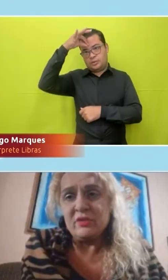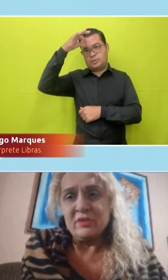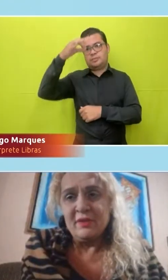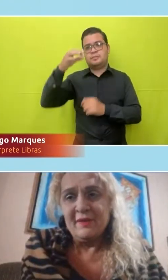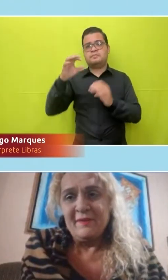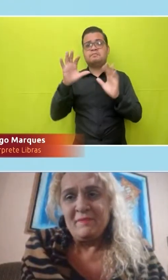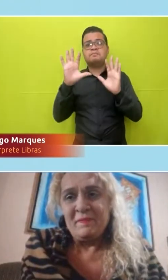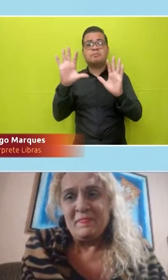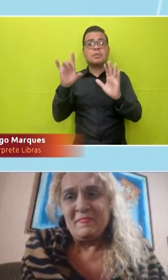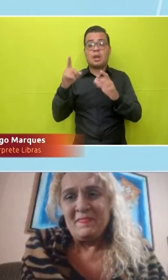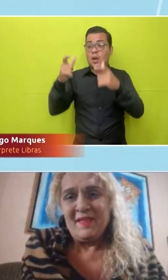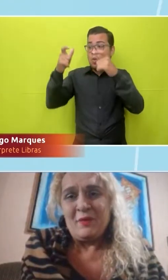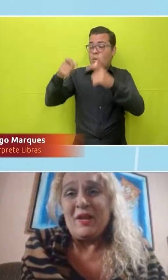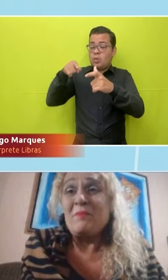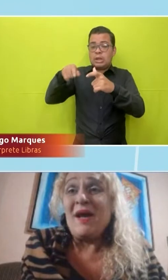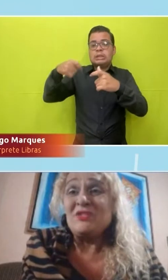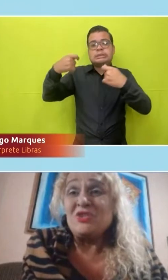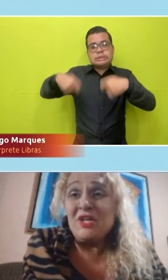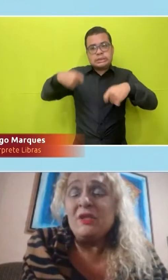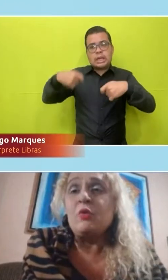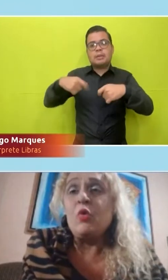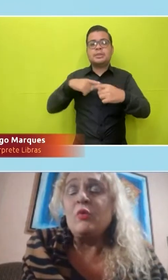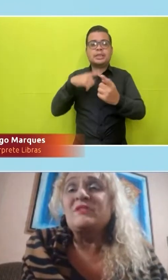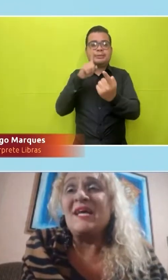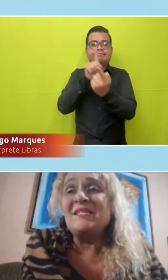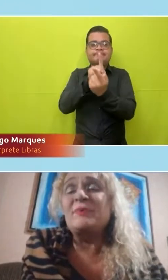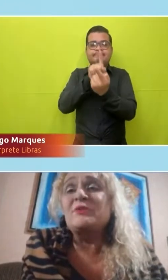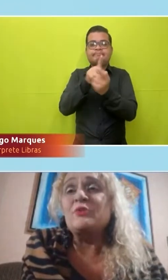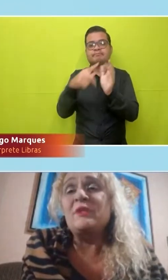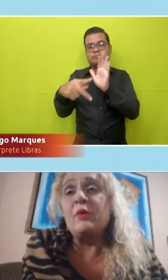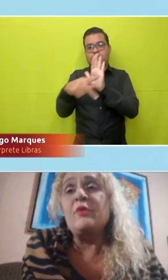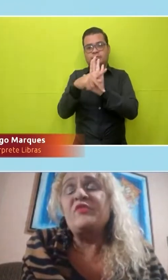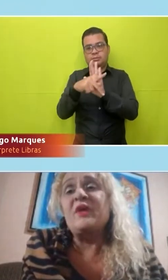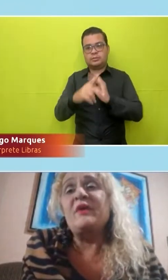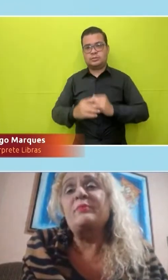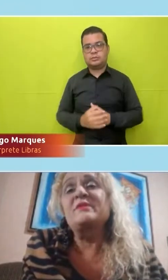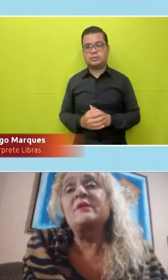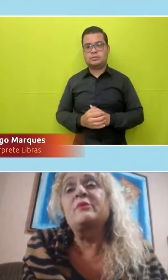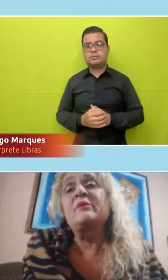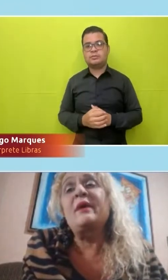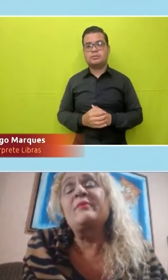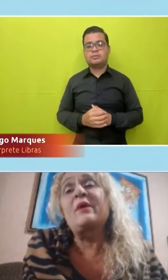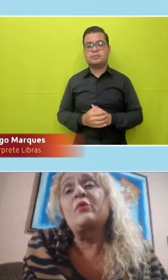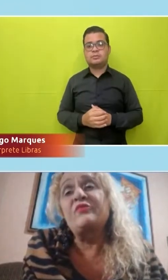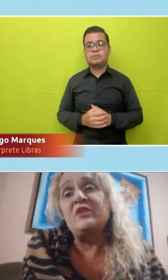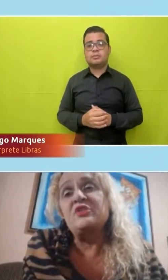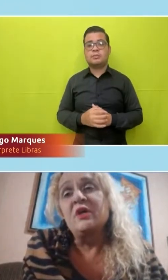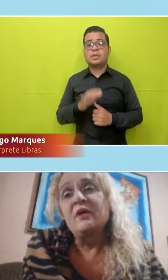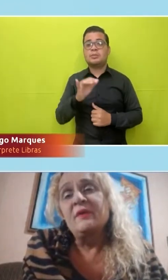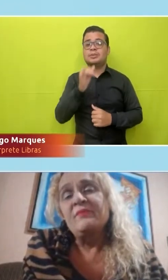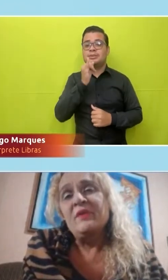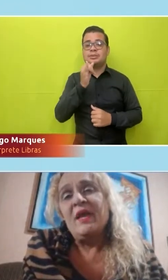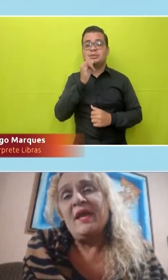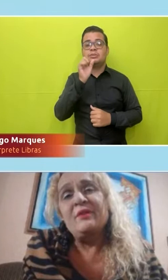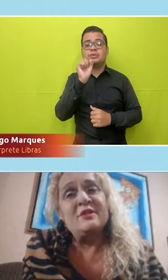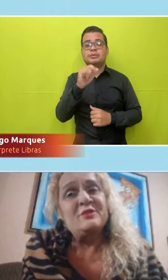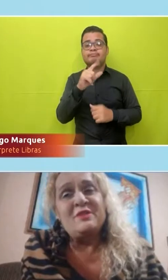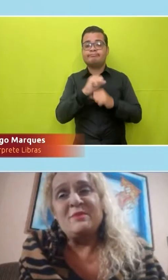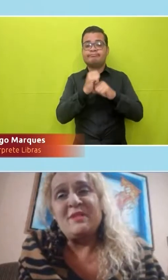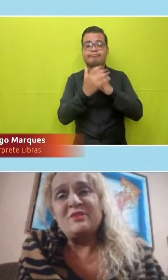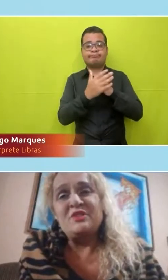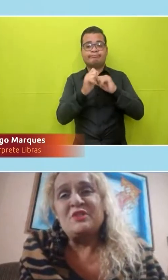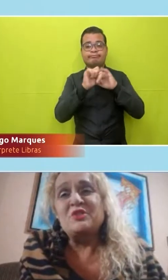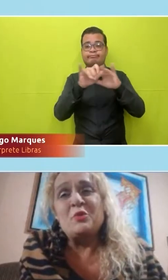pessoas. Agora, imagina se essa pessoa, então, eu ficava pensando na Covid. Nós não